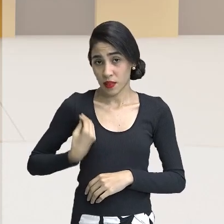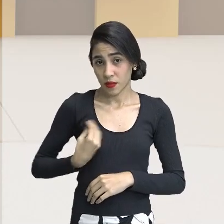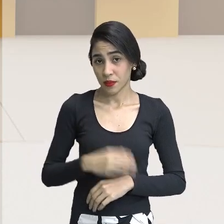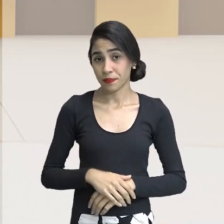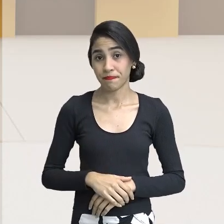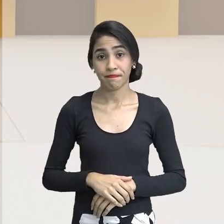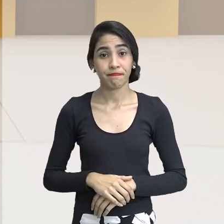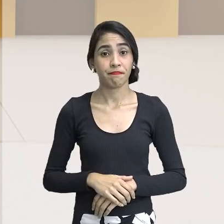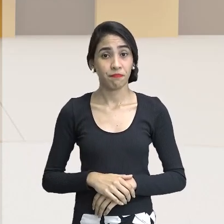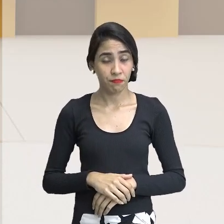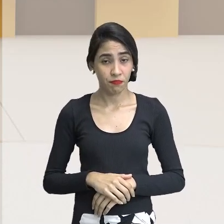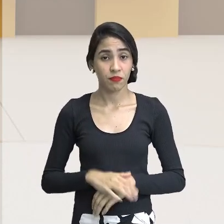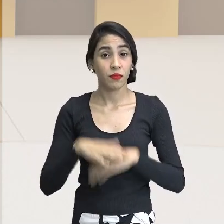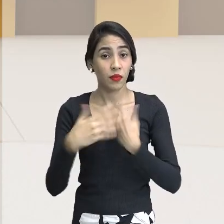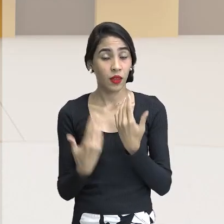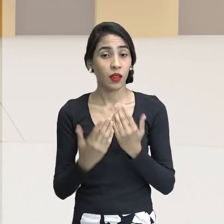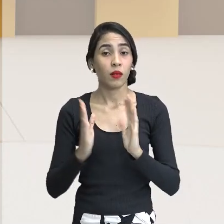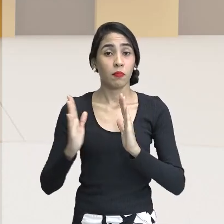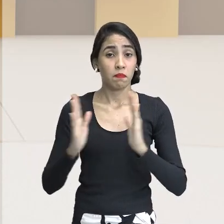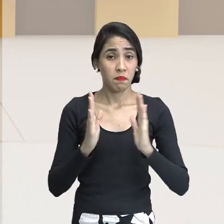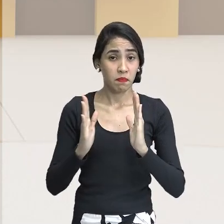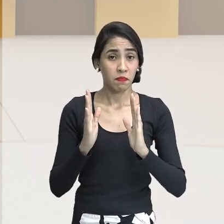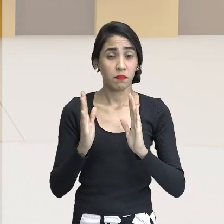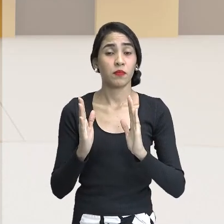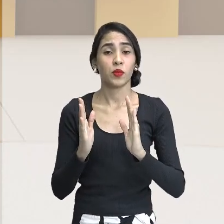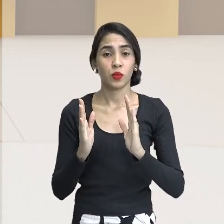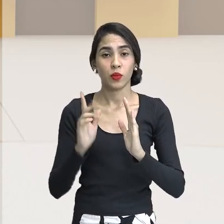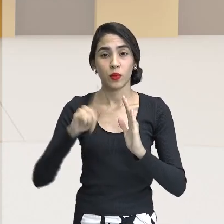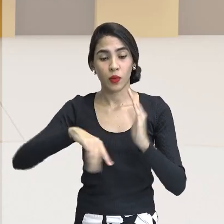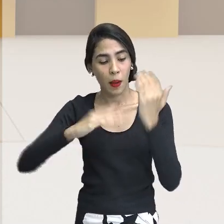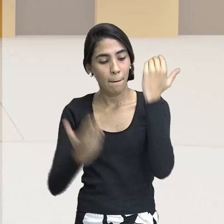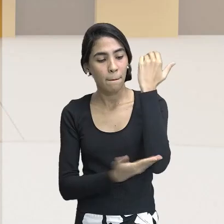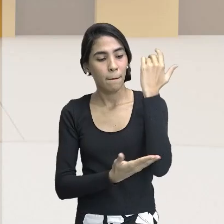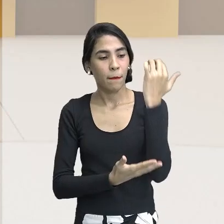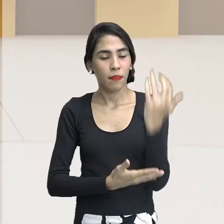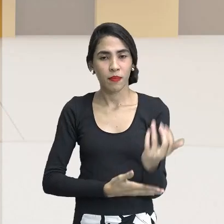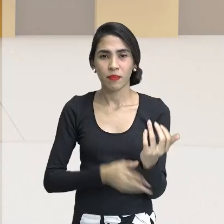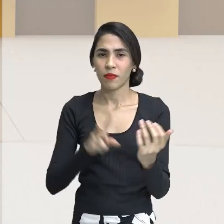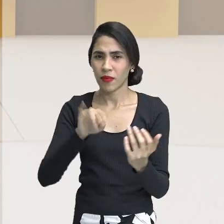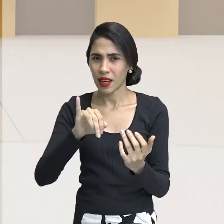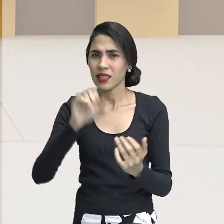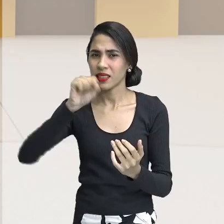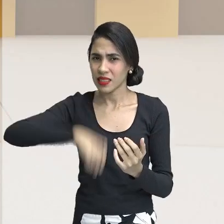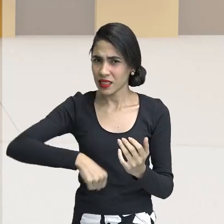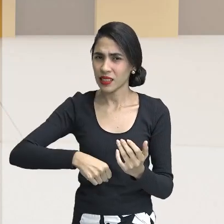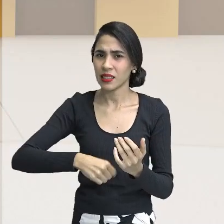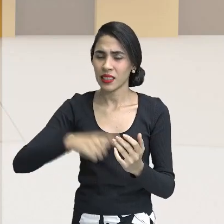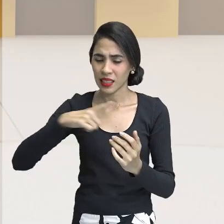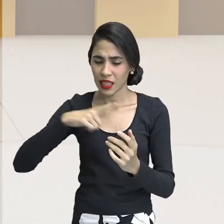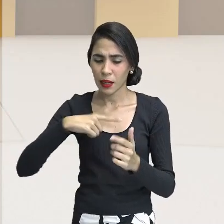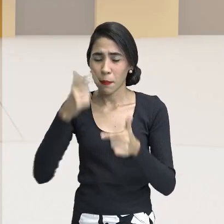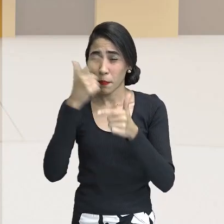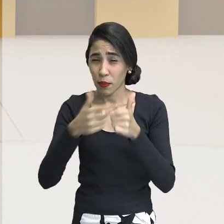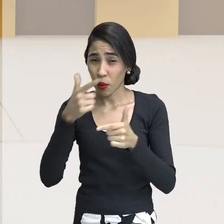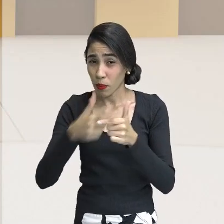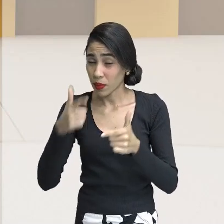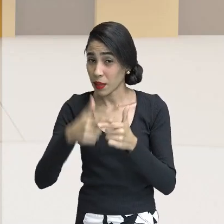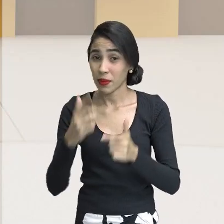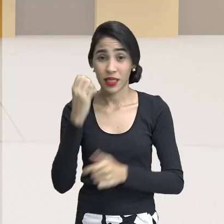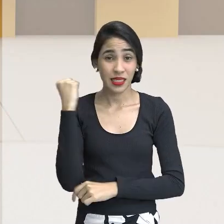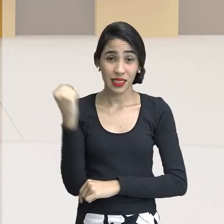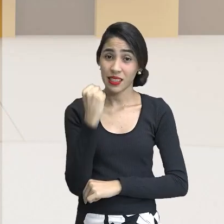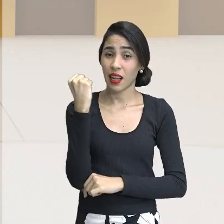Então, exatamente. Em termos sociais, gente, o desmatamento ele vai ter vários impactos devastadores, infelizmente,